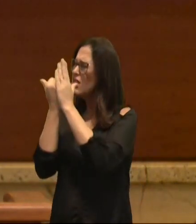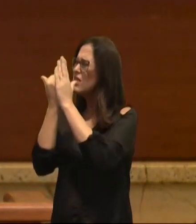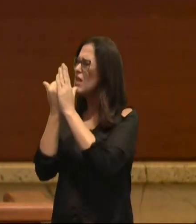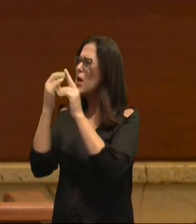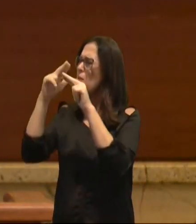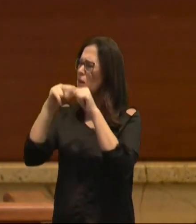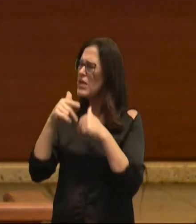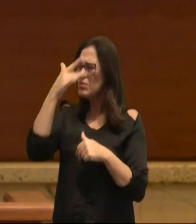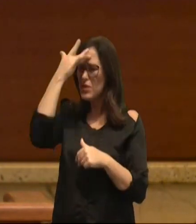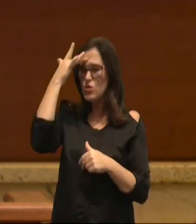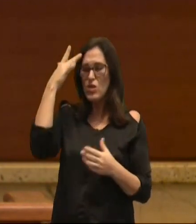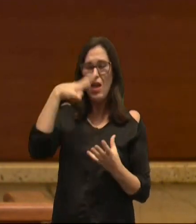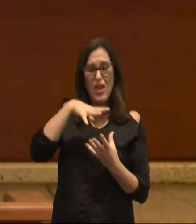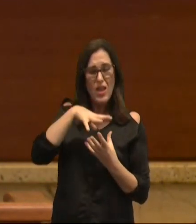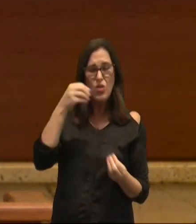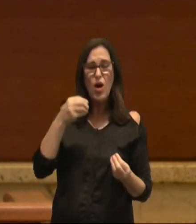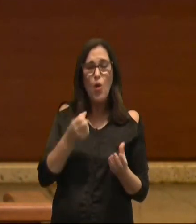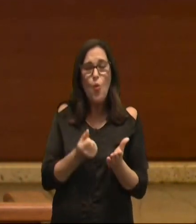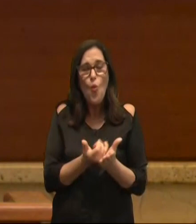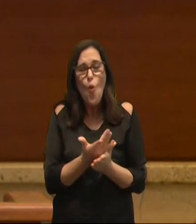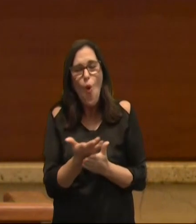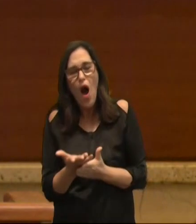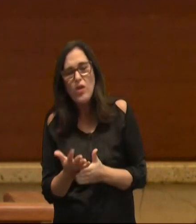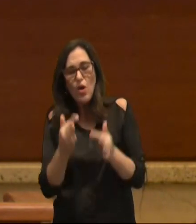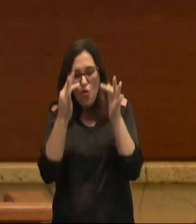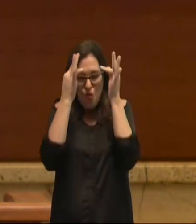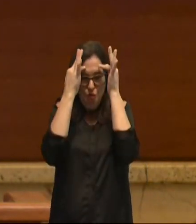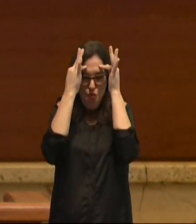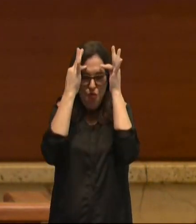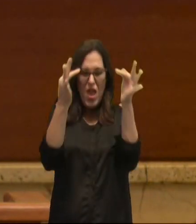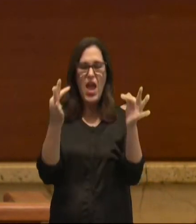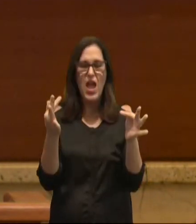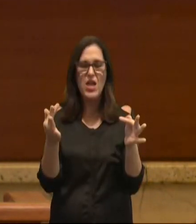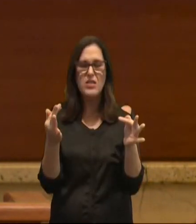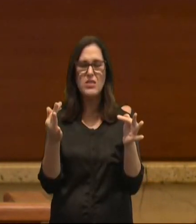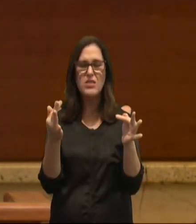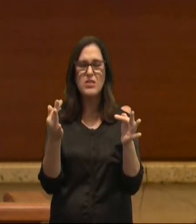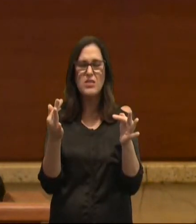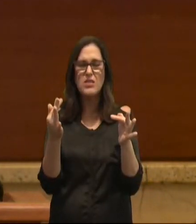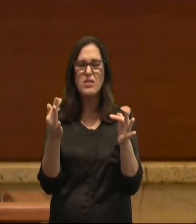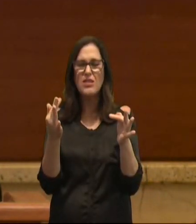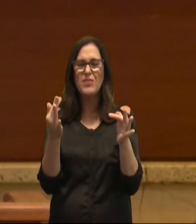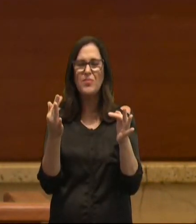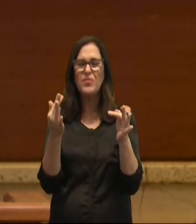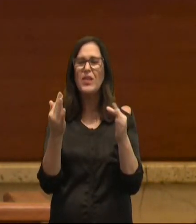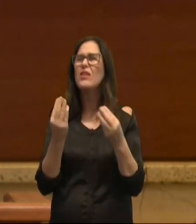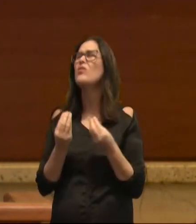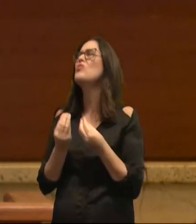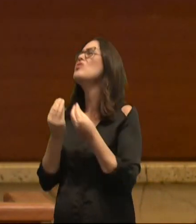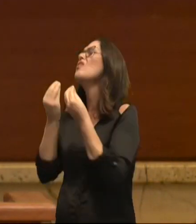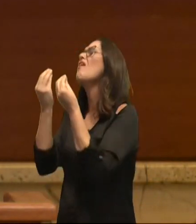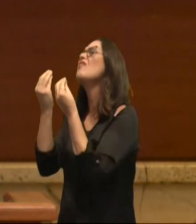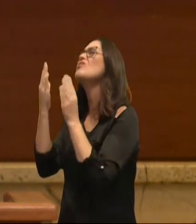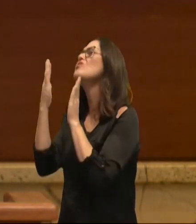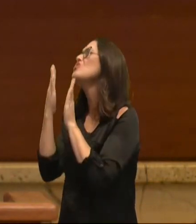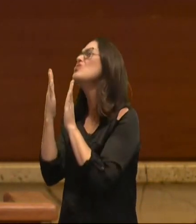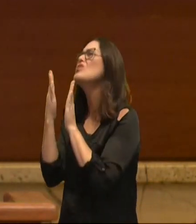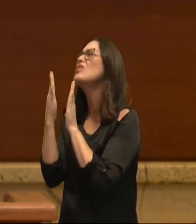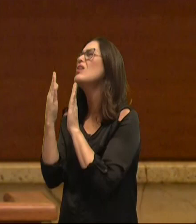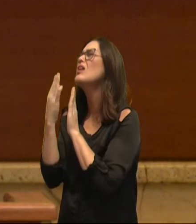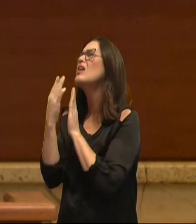irmãos idosos, ó Deus, quantos irmãos fiéis ao Senhor, ó Deus, que estão colocando-se diante de Ti, Senhor, em